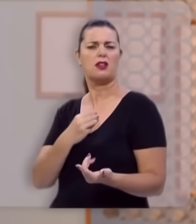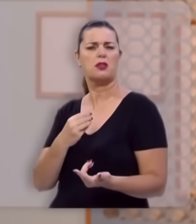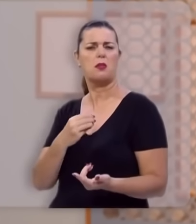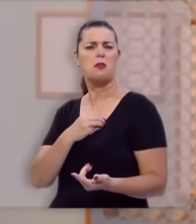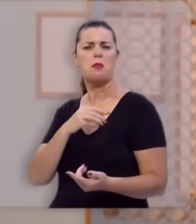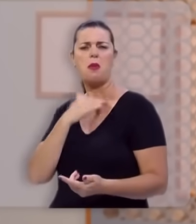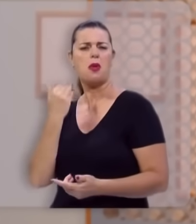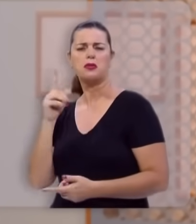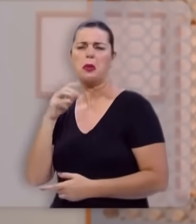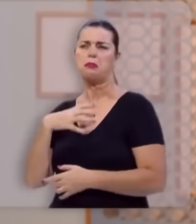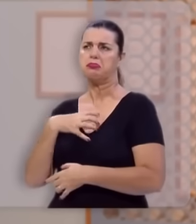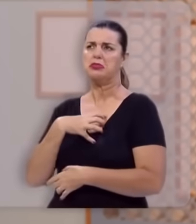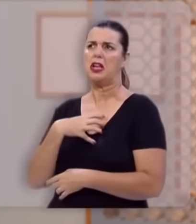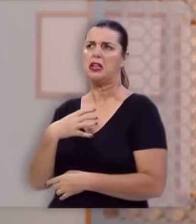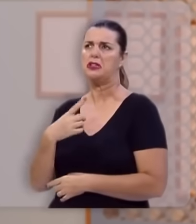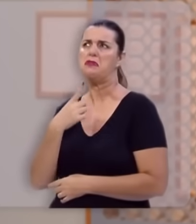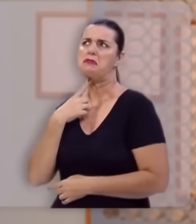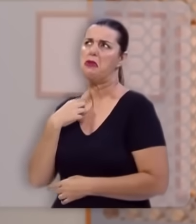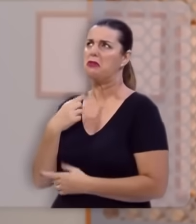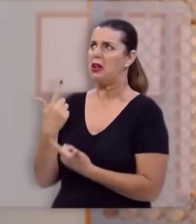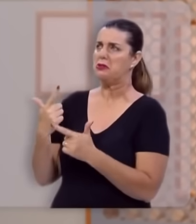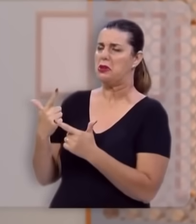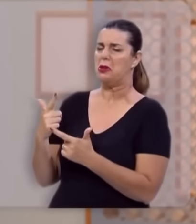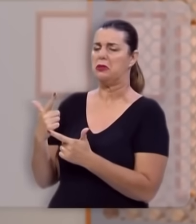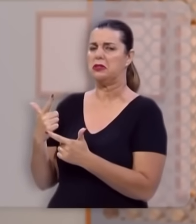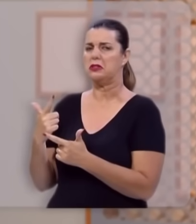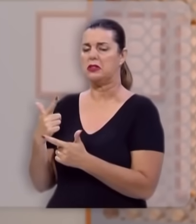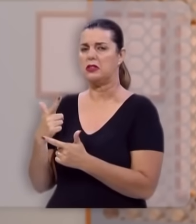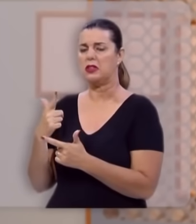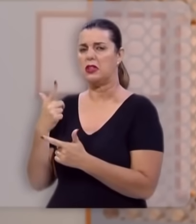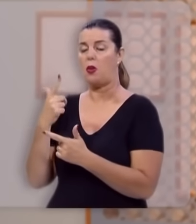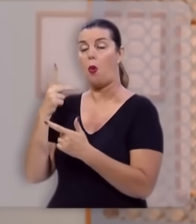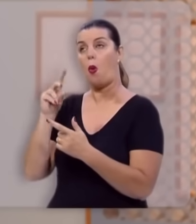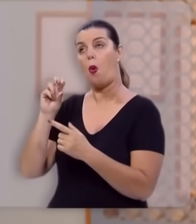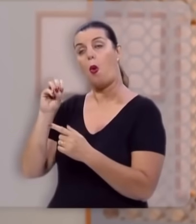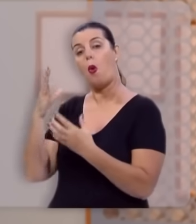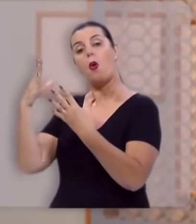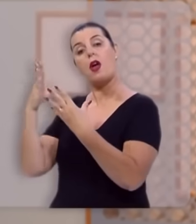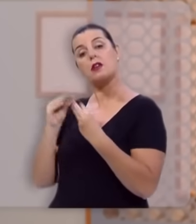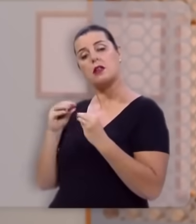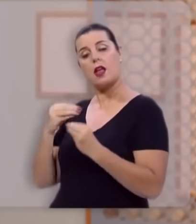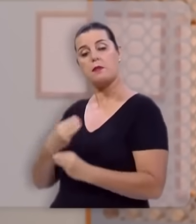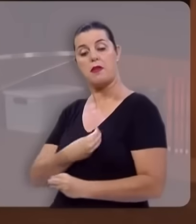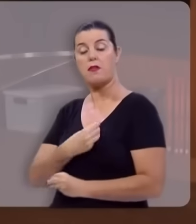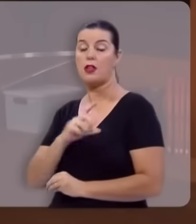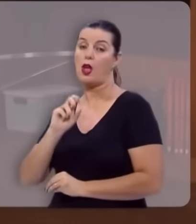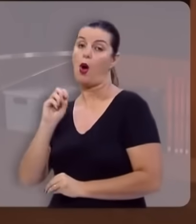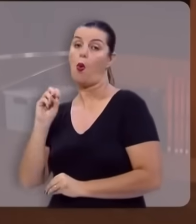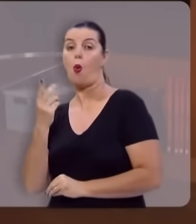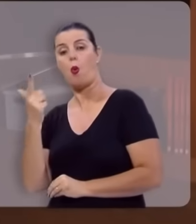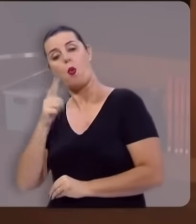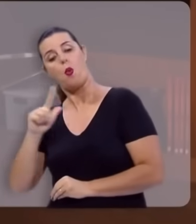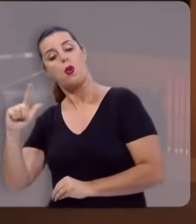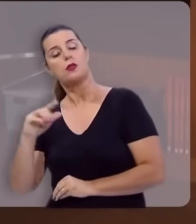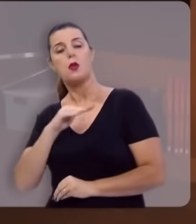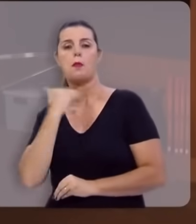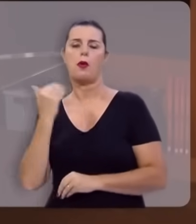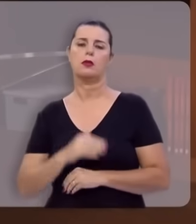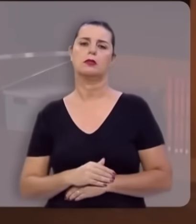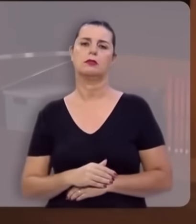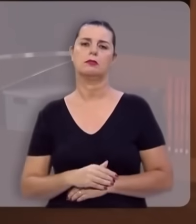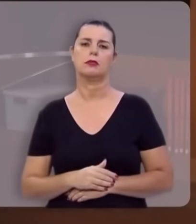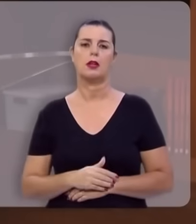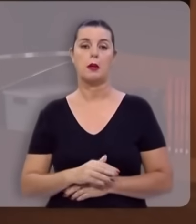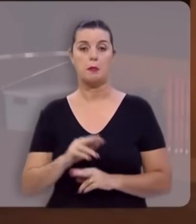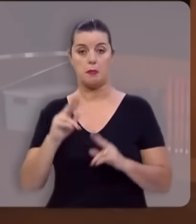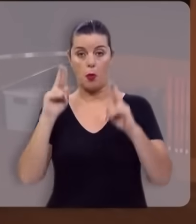deseja, o morto não age. Ou ele recebe vida, ou ele continua morto. Pois este é o estado